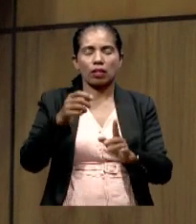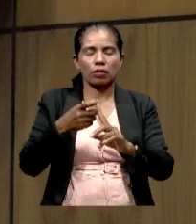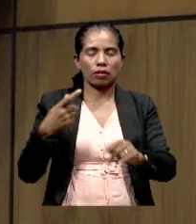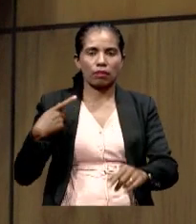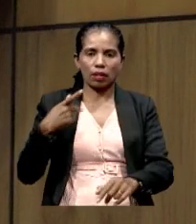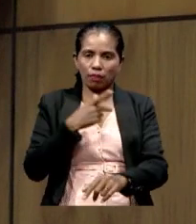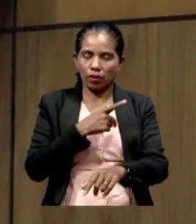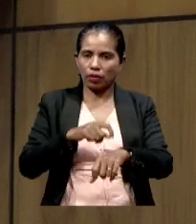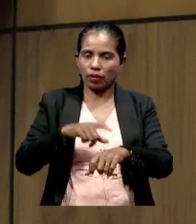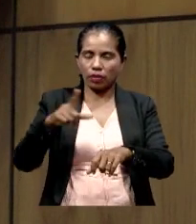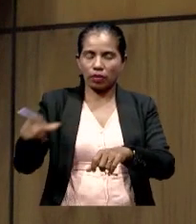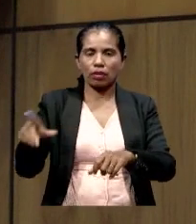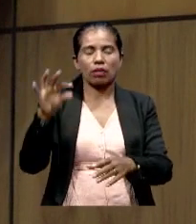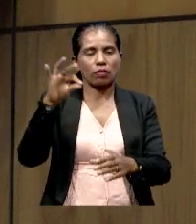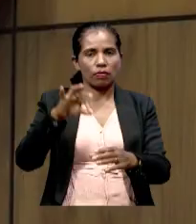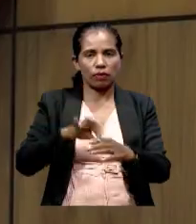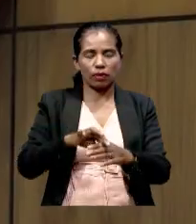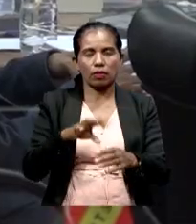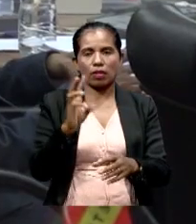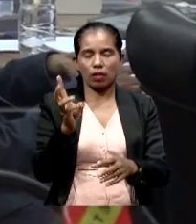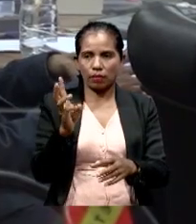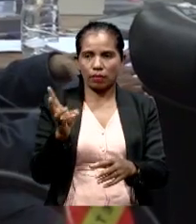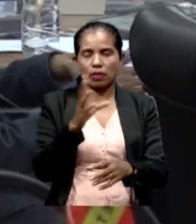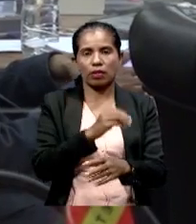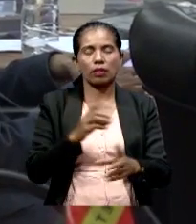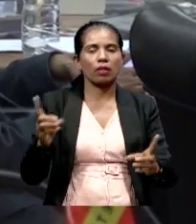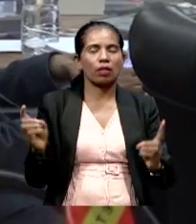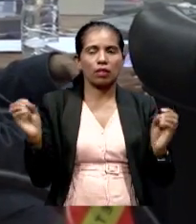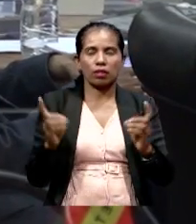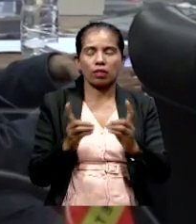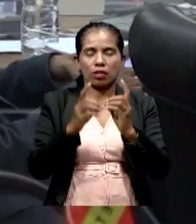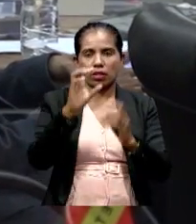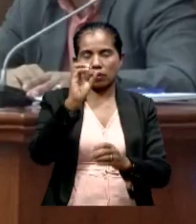Parlamento Nacional o voto a favor nem nulo, contra zero,